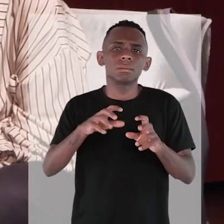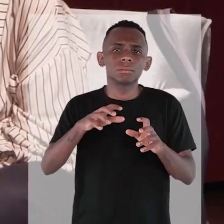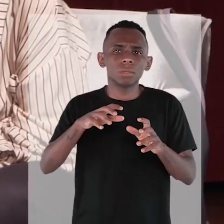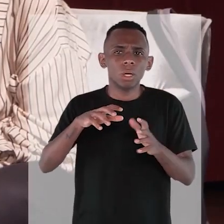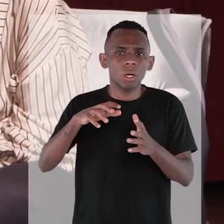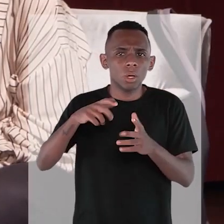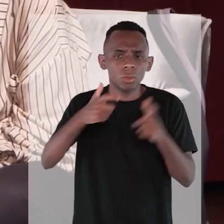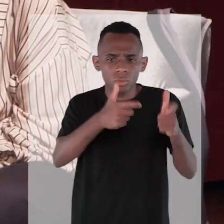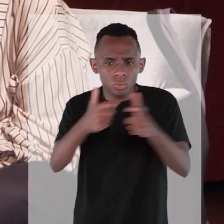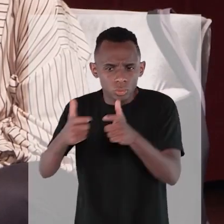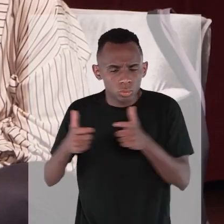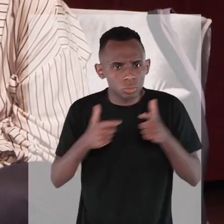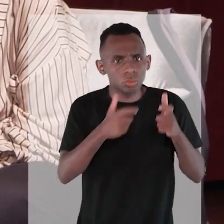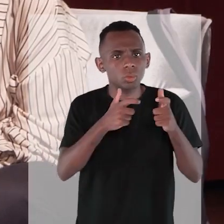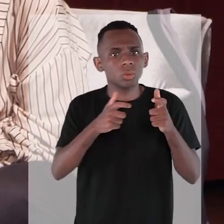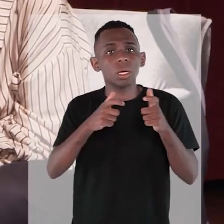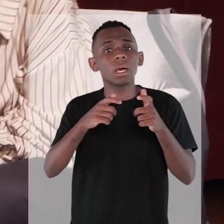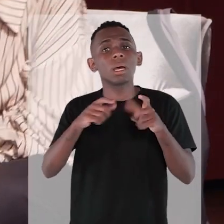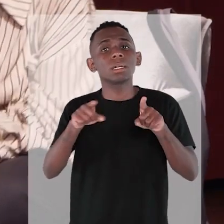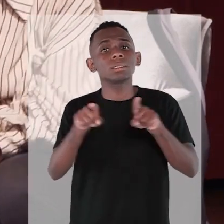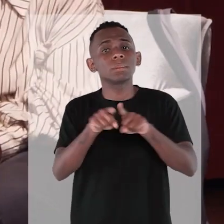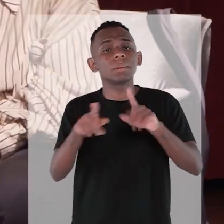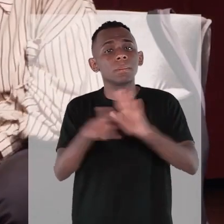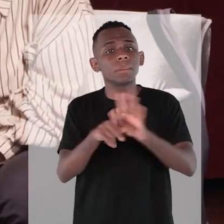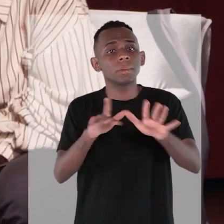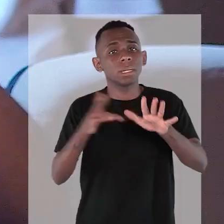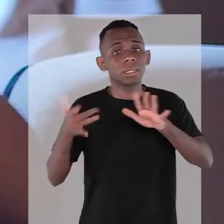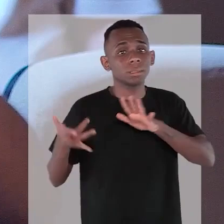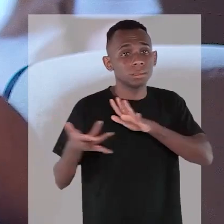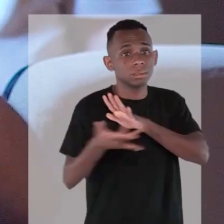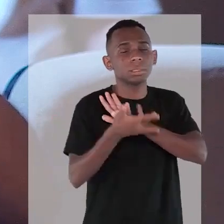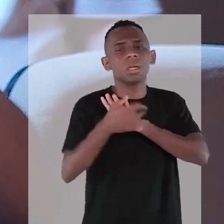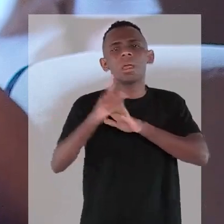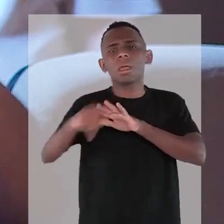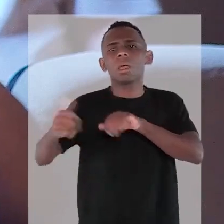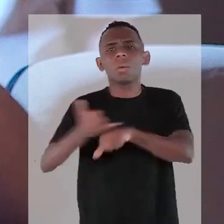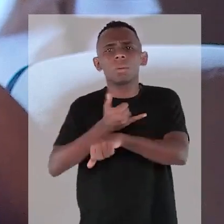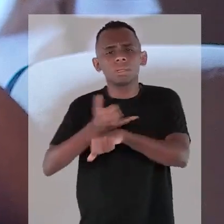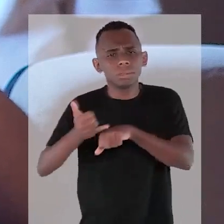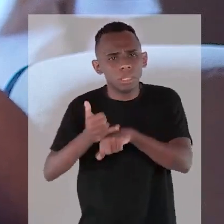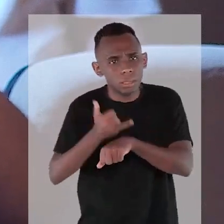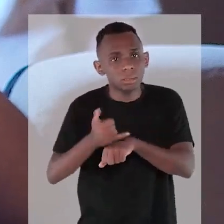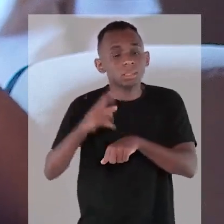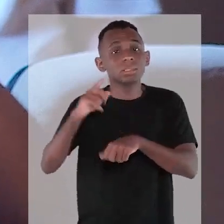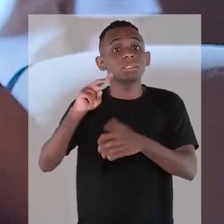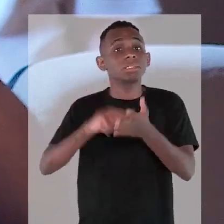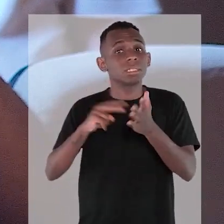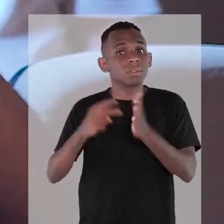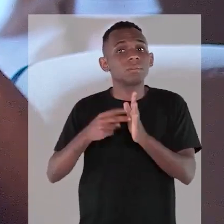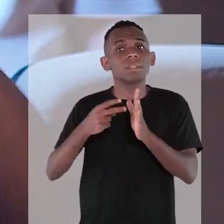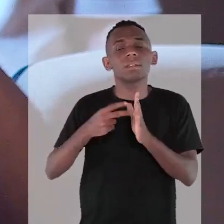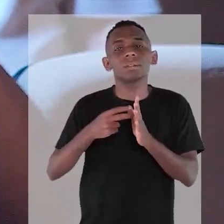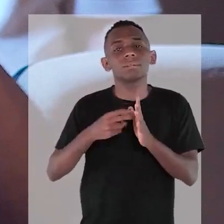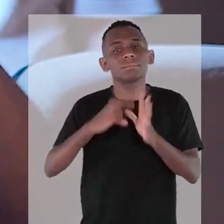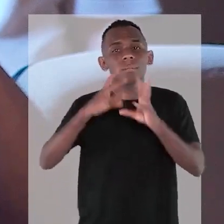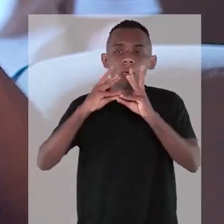também essa questão das redes sociais não é também um mecanismo de matar essa